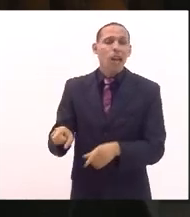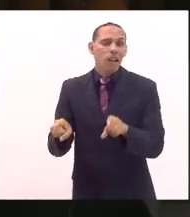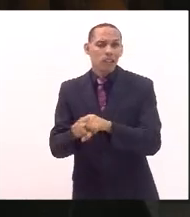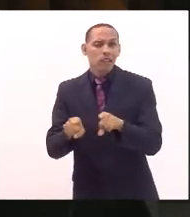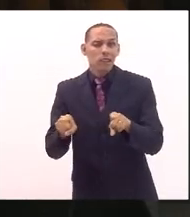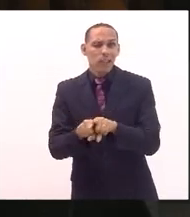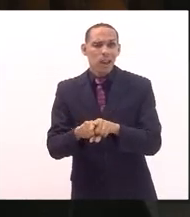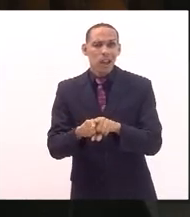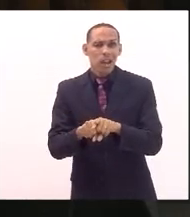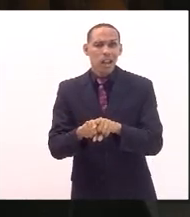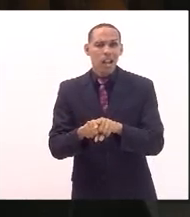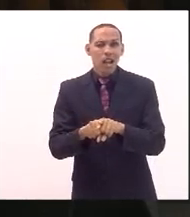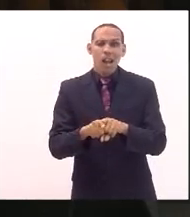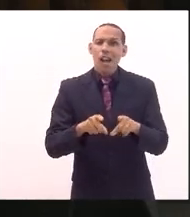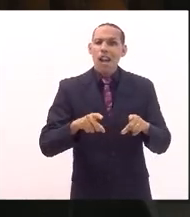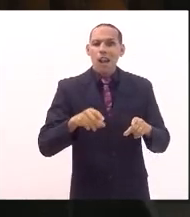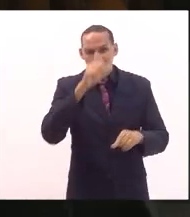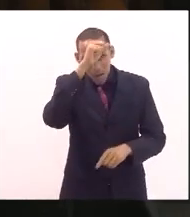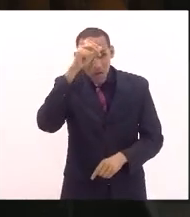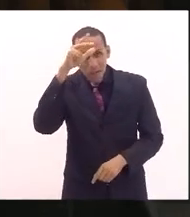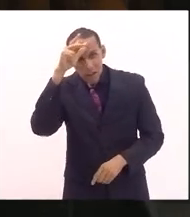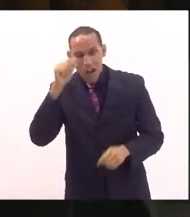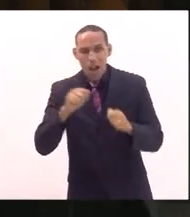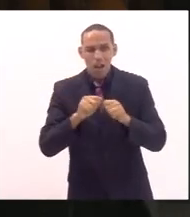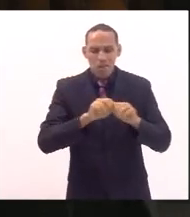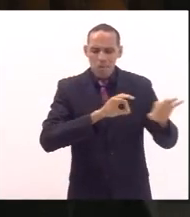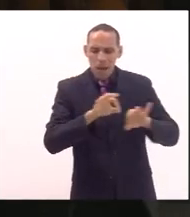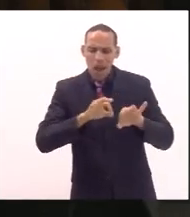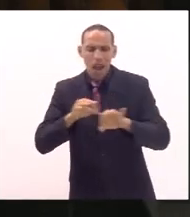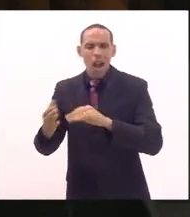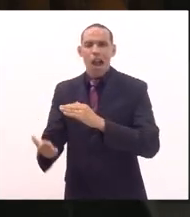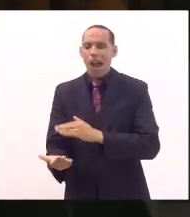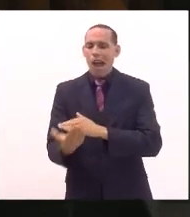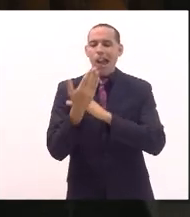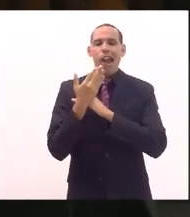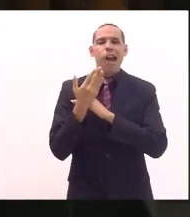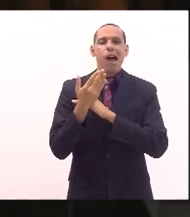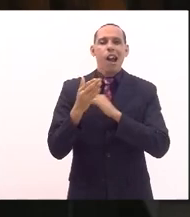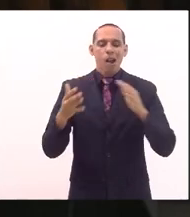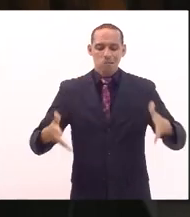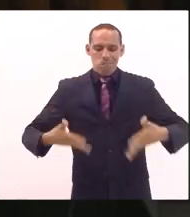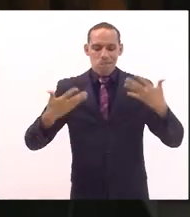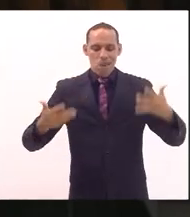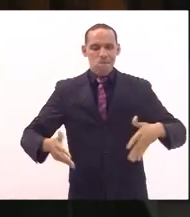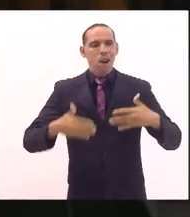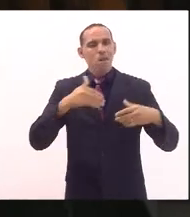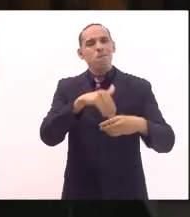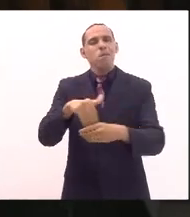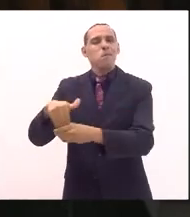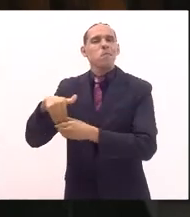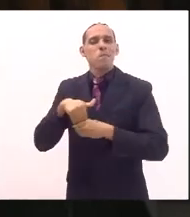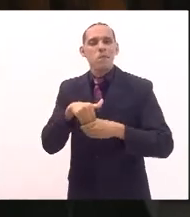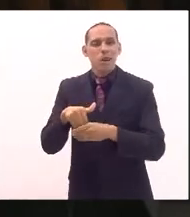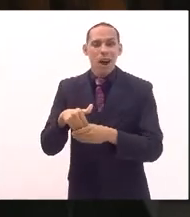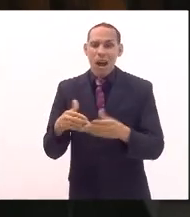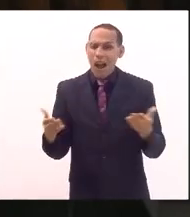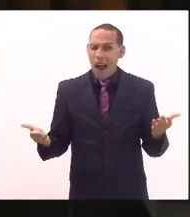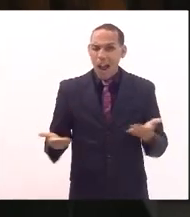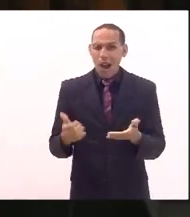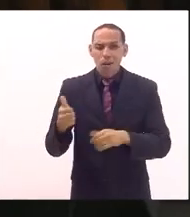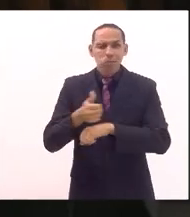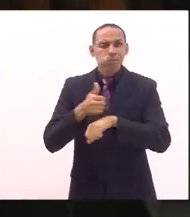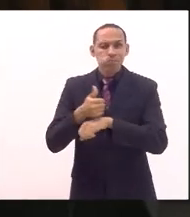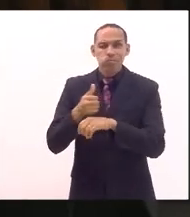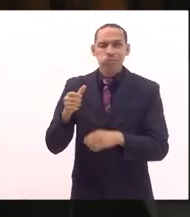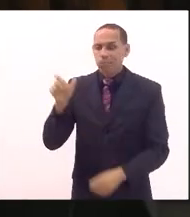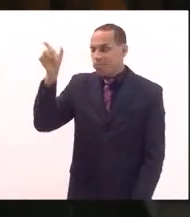aparelho ou a Prefeitura do Rio de Janeiro em prol da sua campanha eleitoral e agora ver o cargo